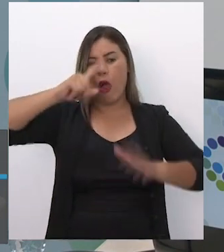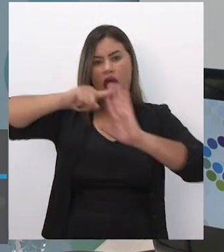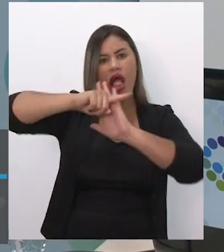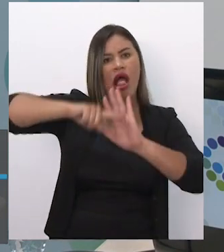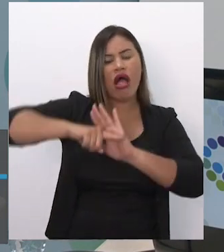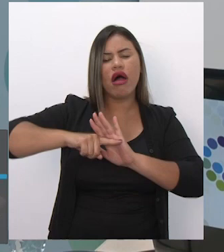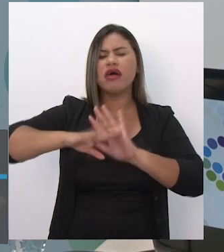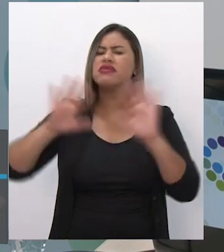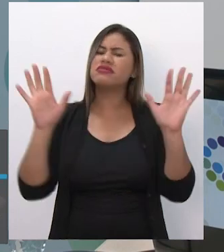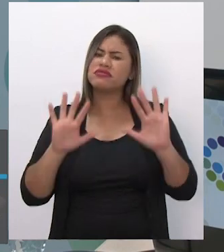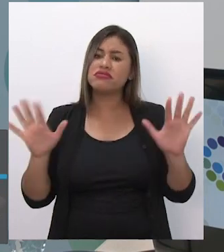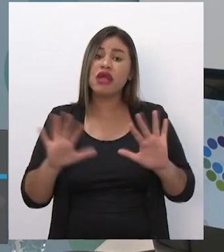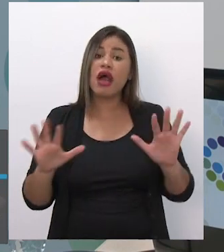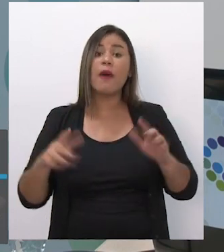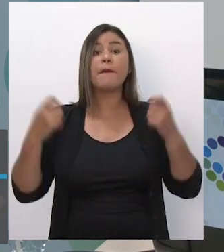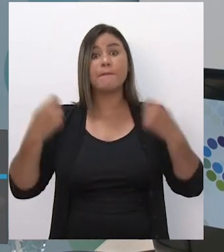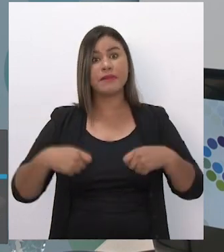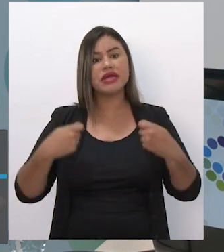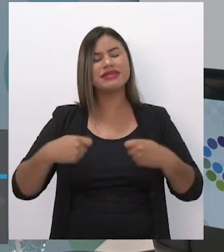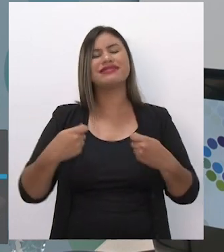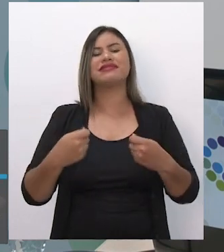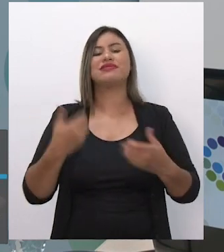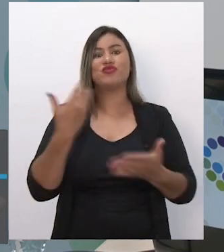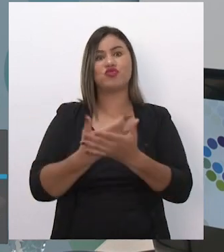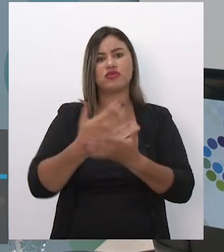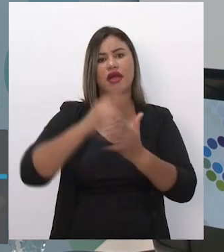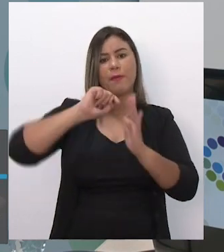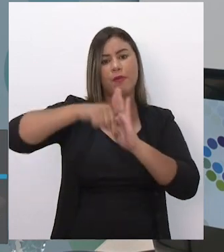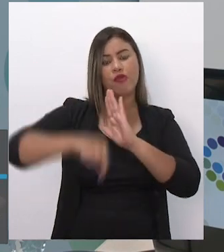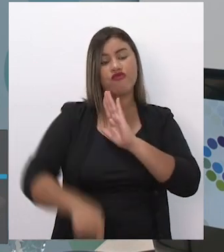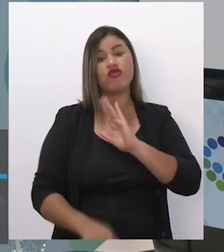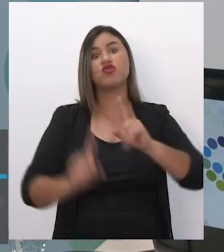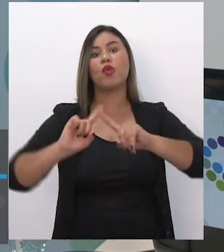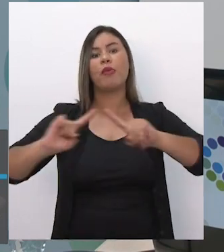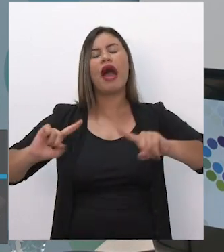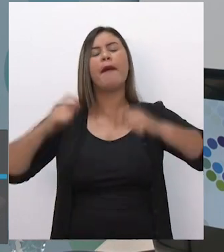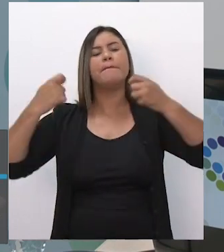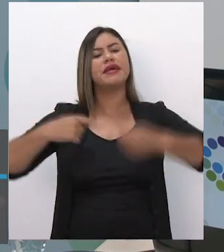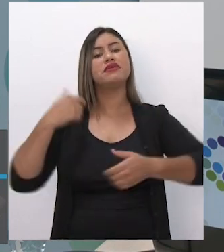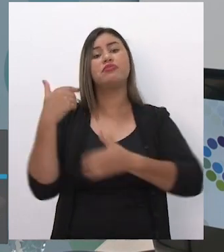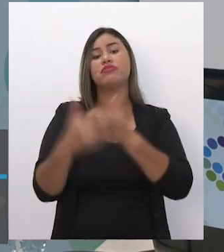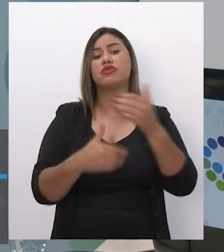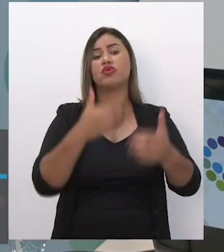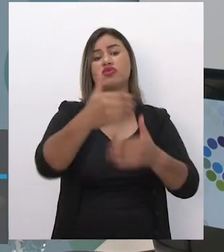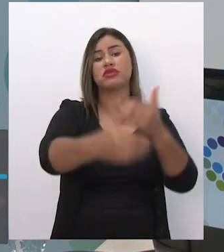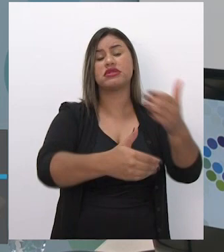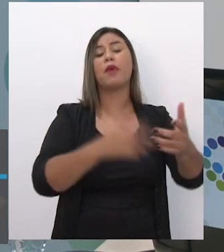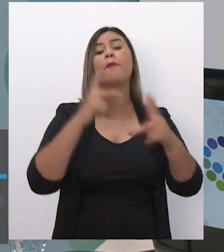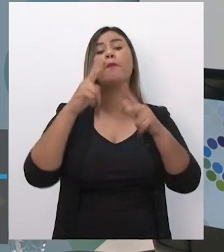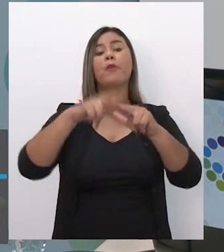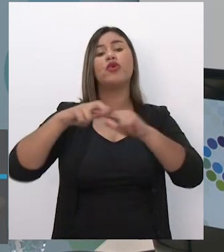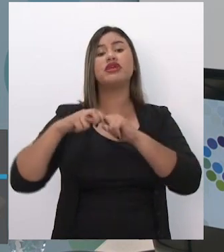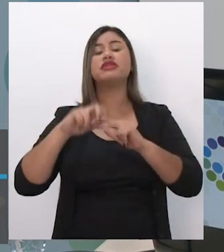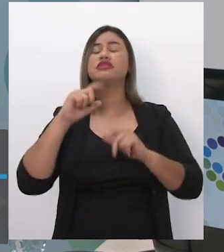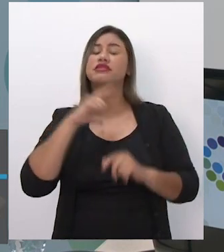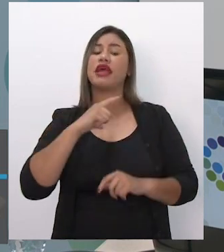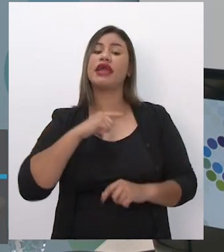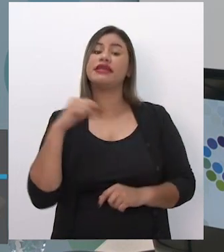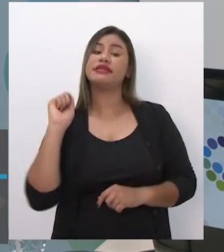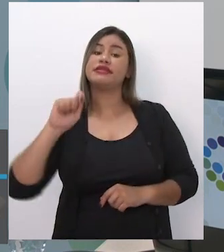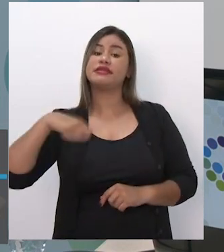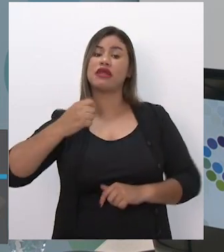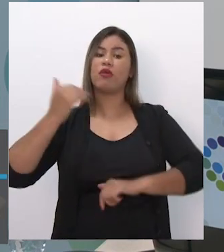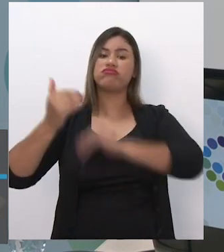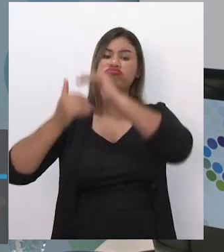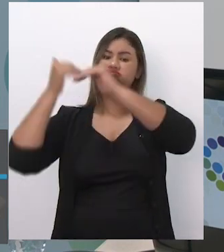é isso, precisa passar pela academia, mas ele precisa ter um processo, por isso que menciona aí a palavra progressivo.